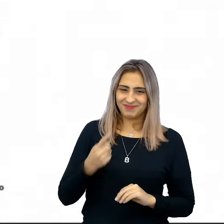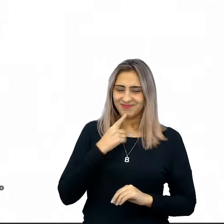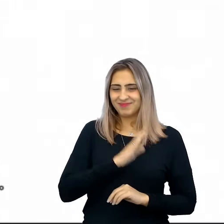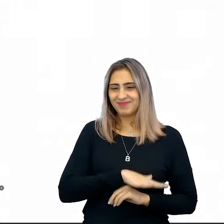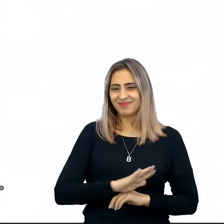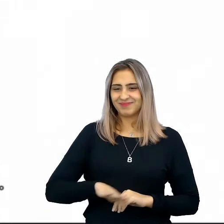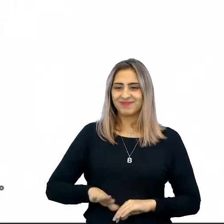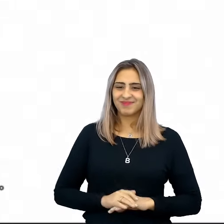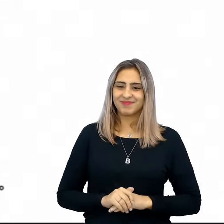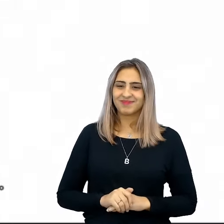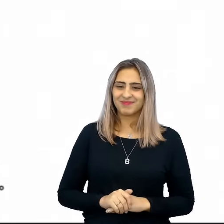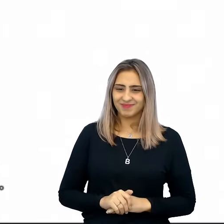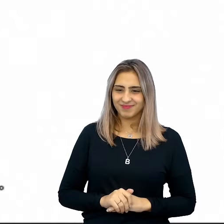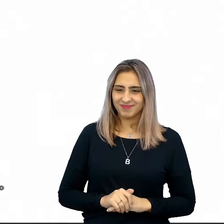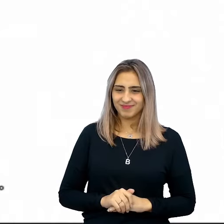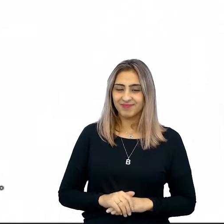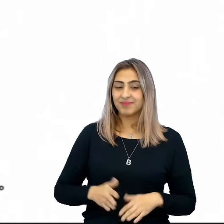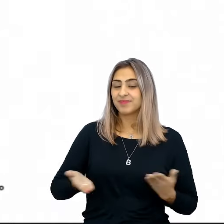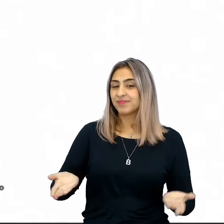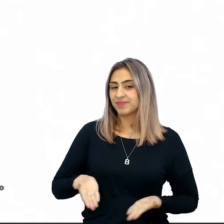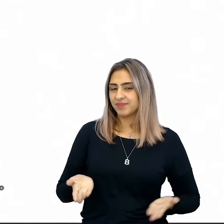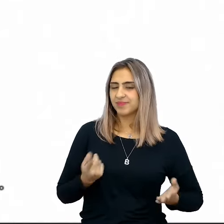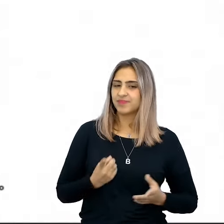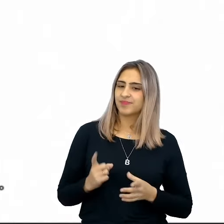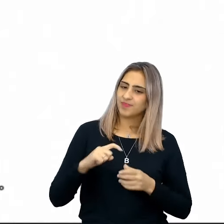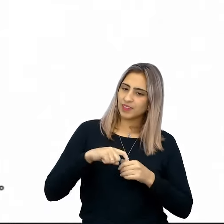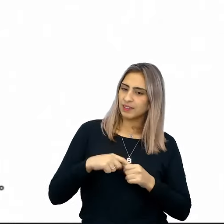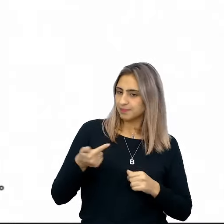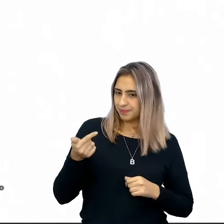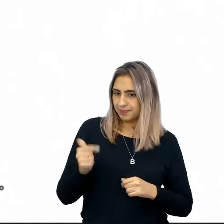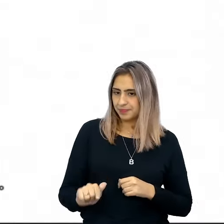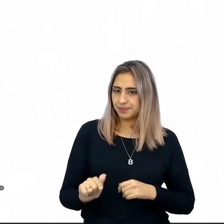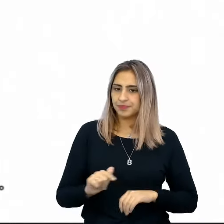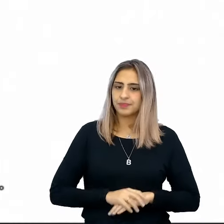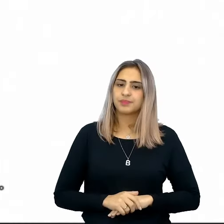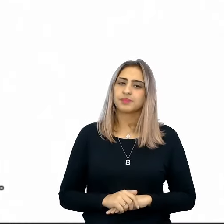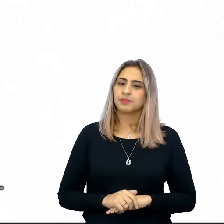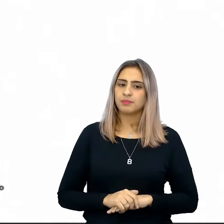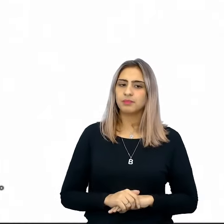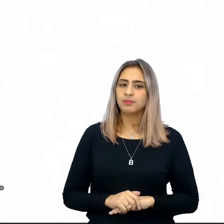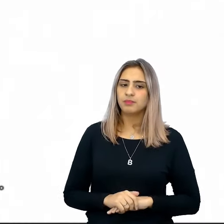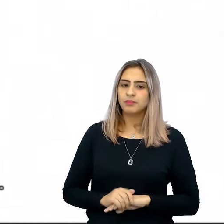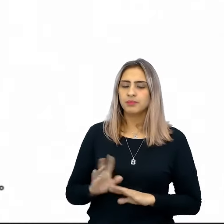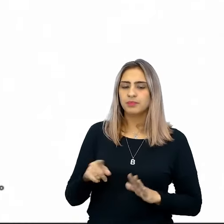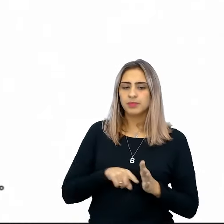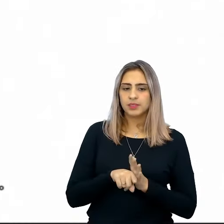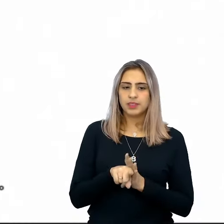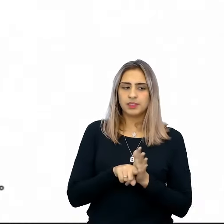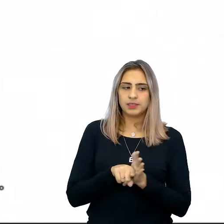crianças. E aí, agora eu vou voltar de novo para a P, então, já fiz a análise